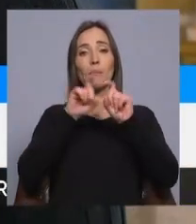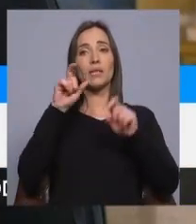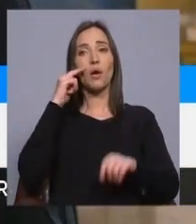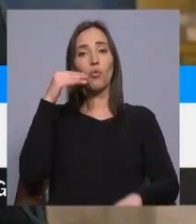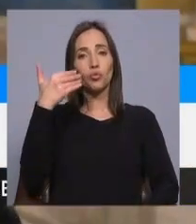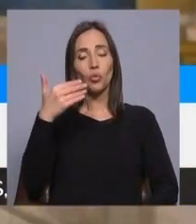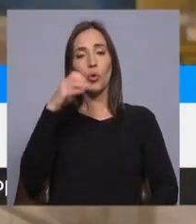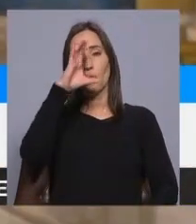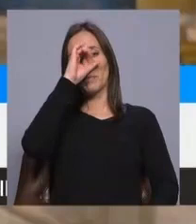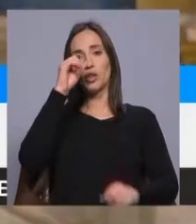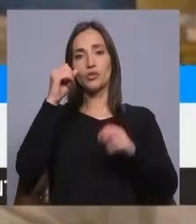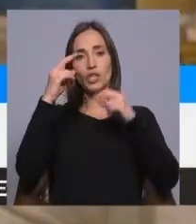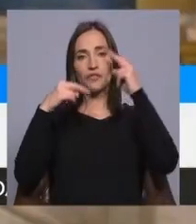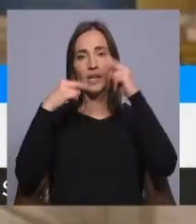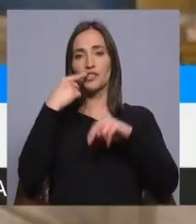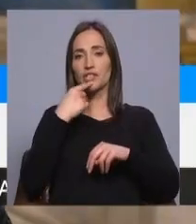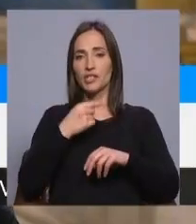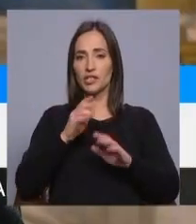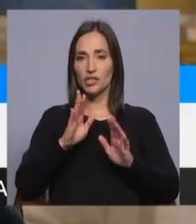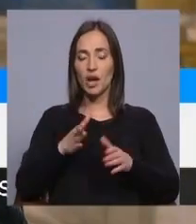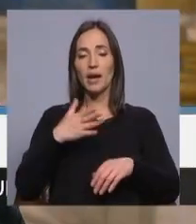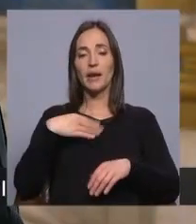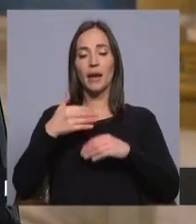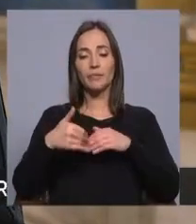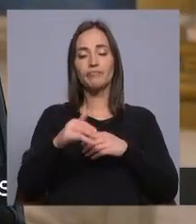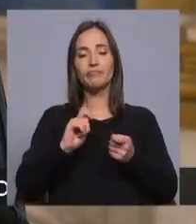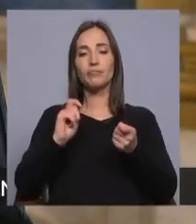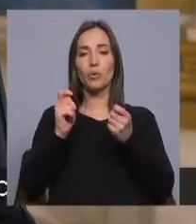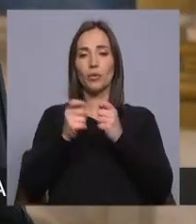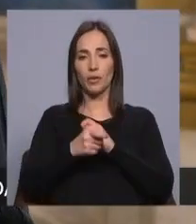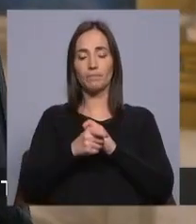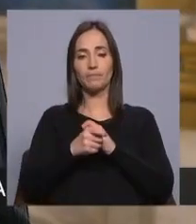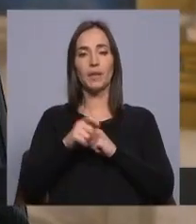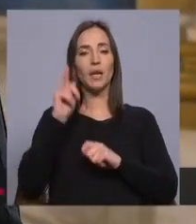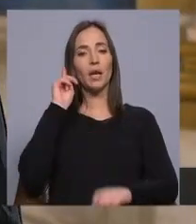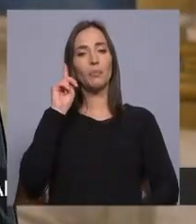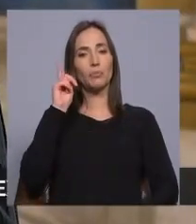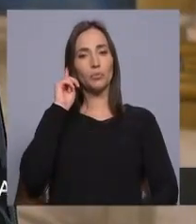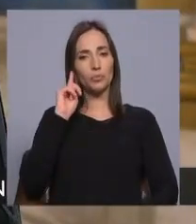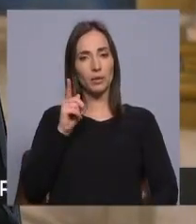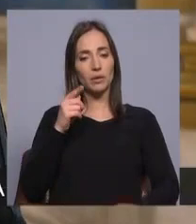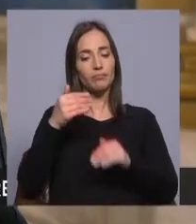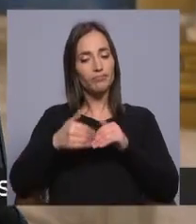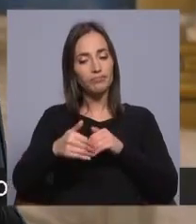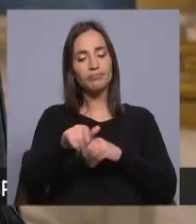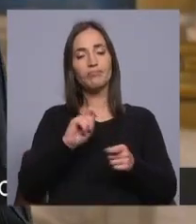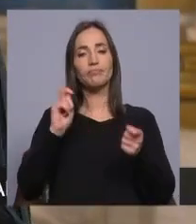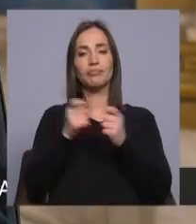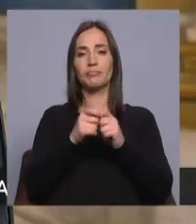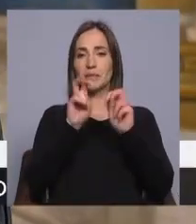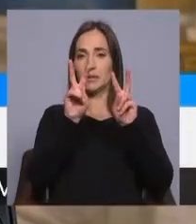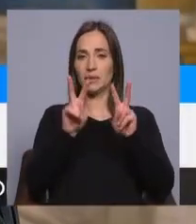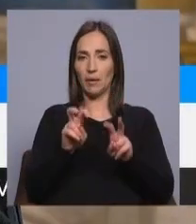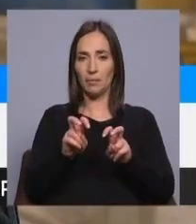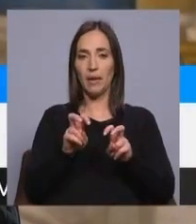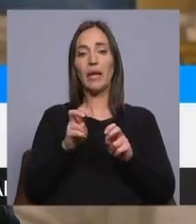que o Ministro das Finanças nos disse, a vontade de virar a página, é precisamente importante virarmos a página deste capítulo,